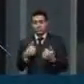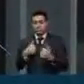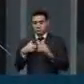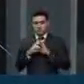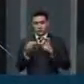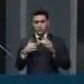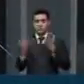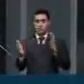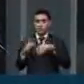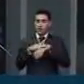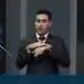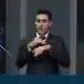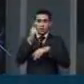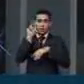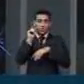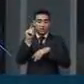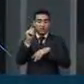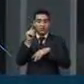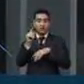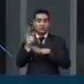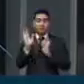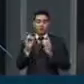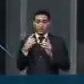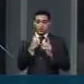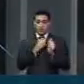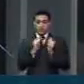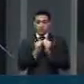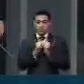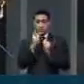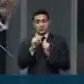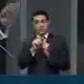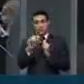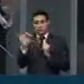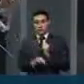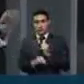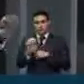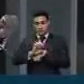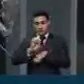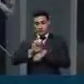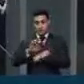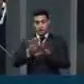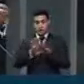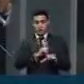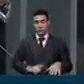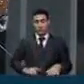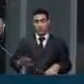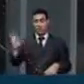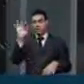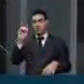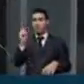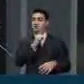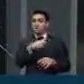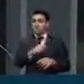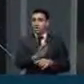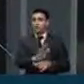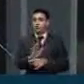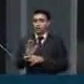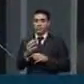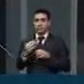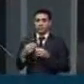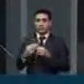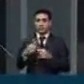disposição. Conversei com ele ontem e dissemos, juntos, é unanimidade, o estado e a União precisam ajudar os municípios, porque a